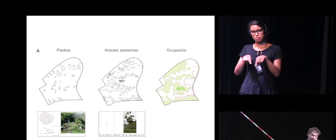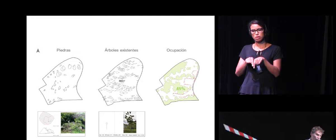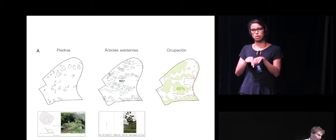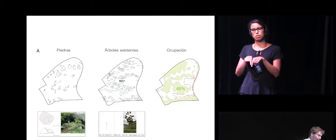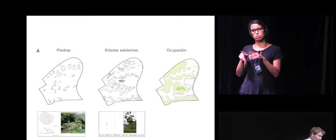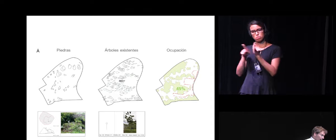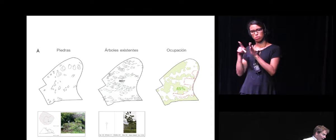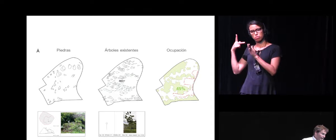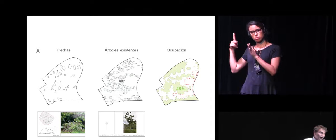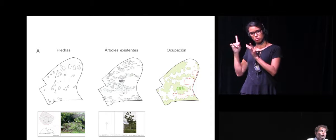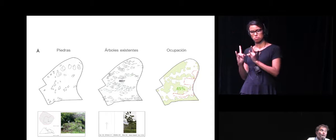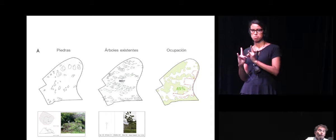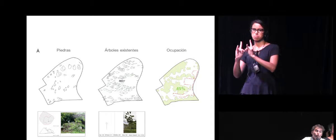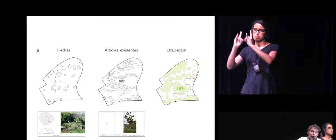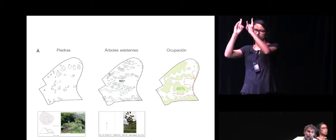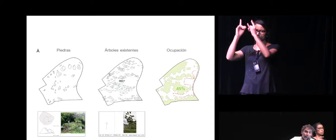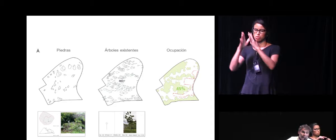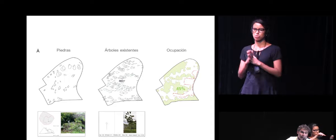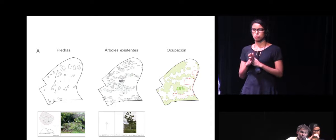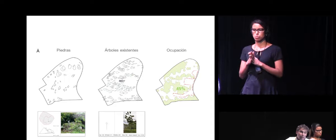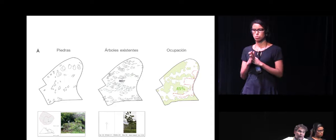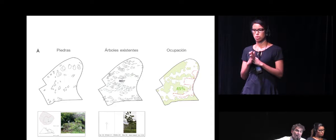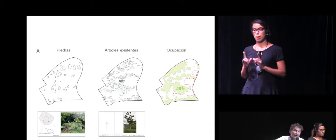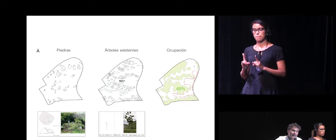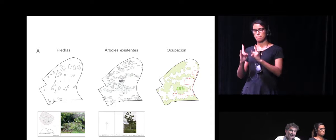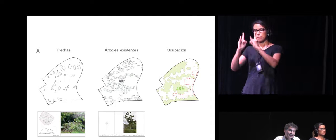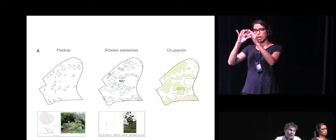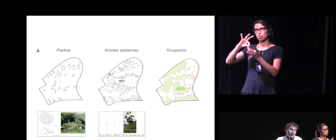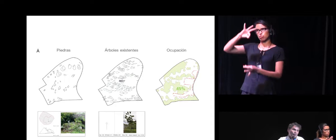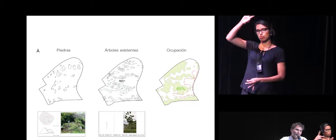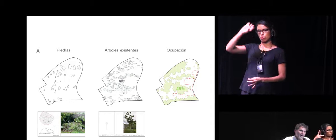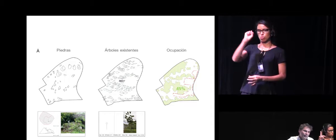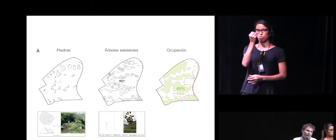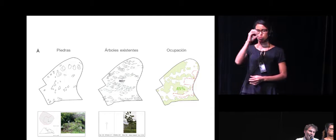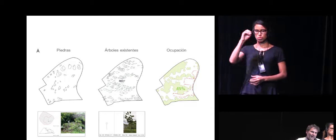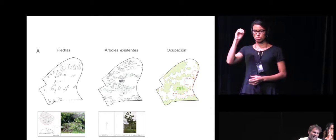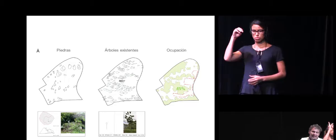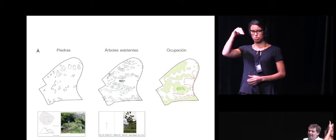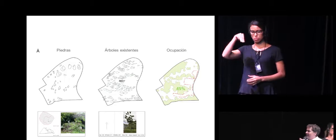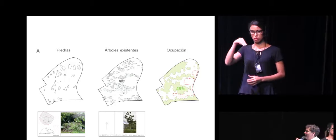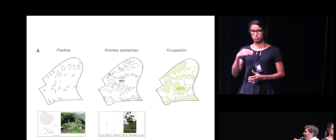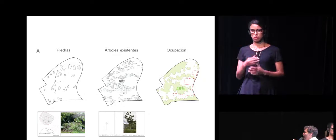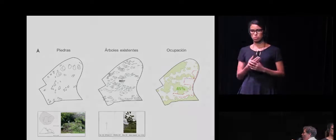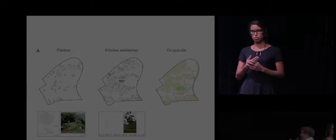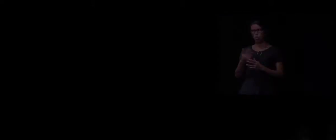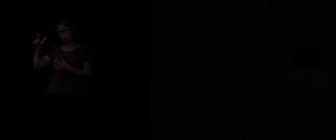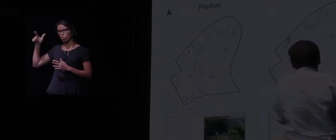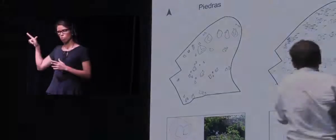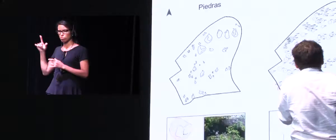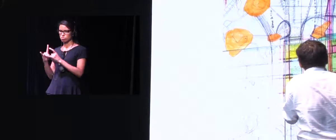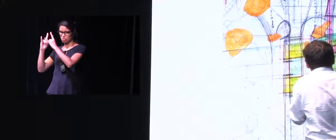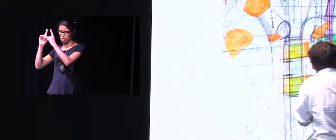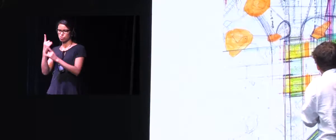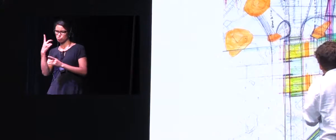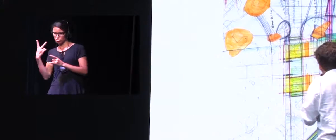o espaço do prédio. É um prédio de 800 metros, antigamente